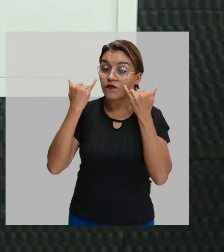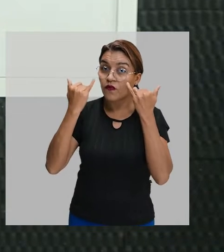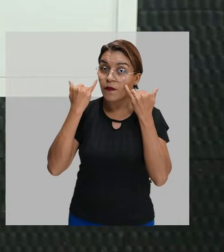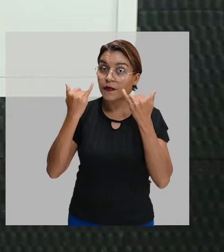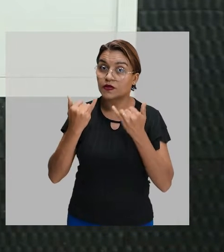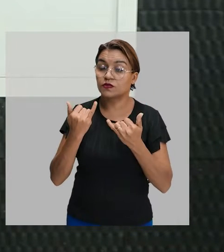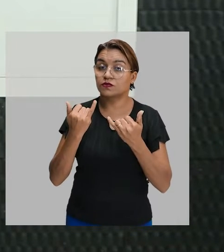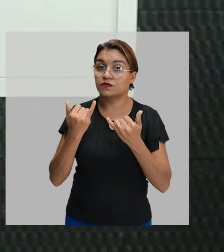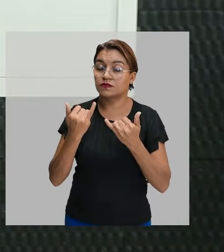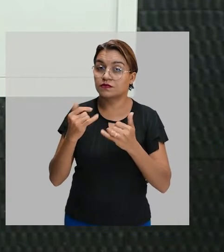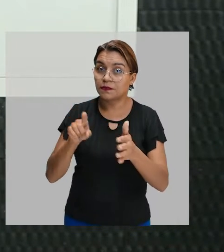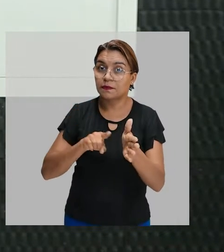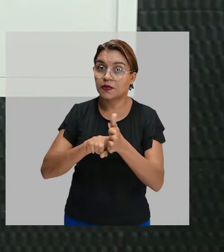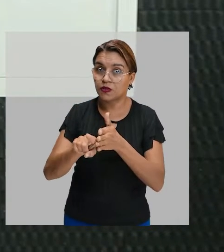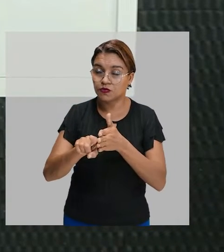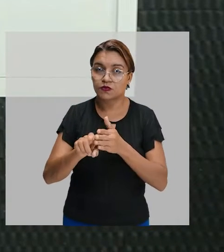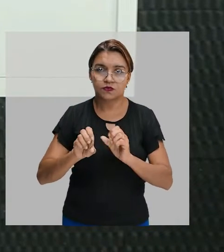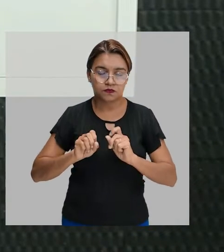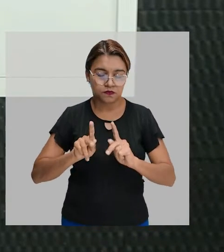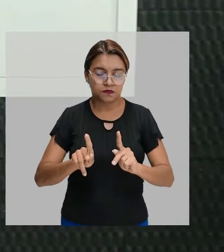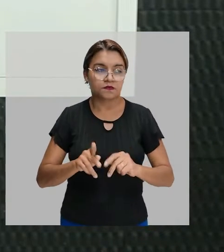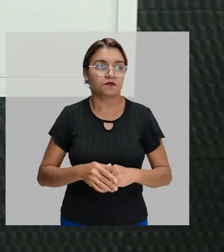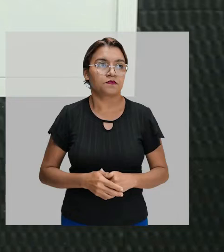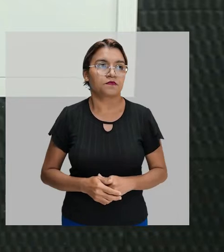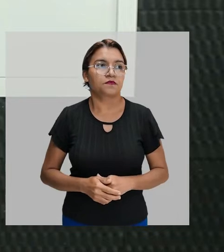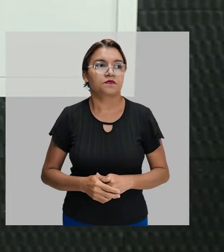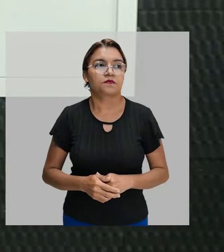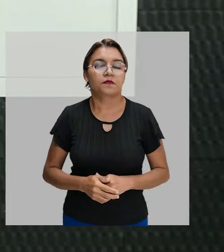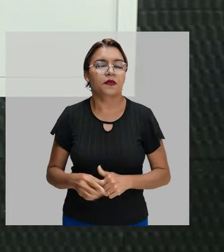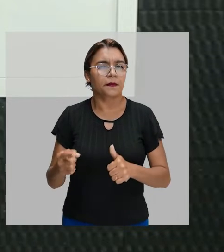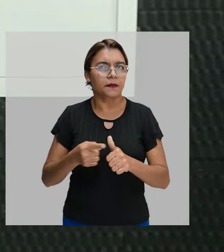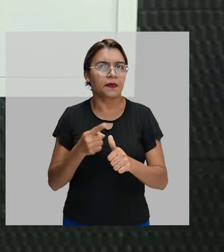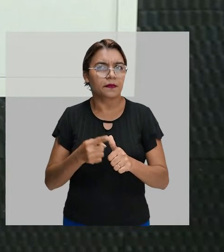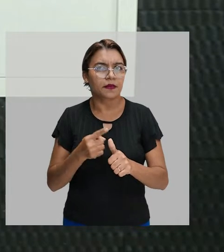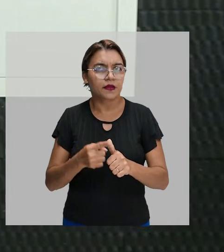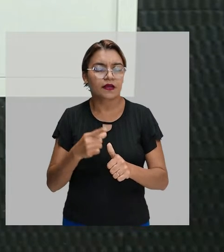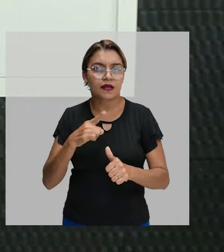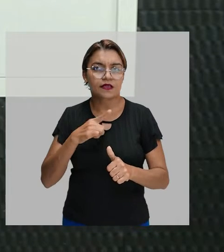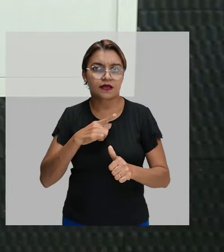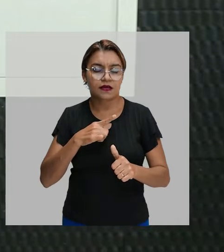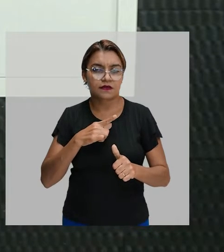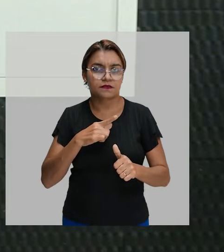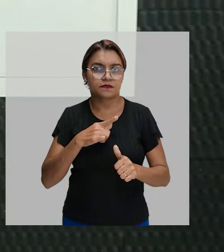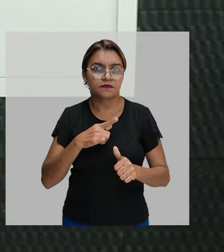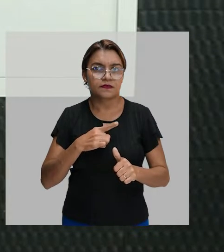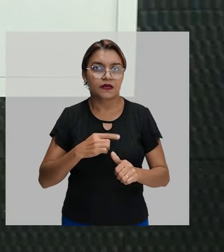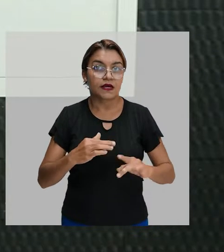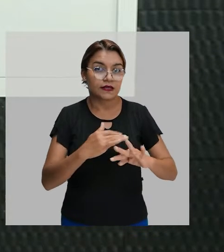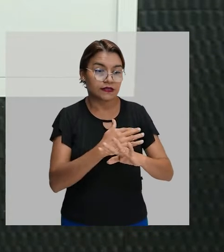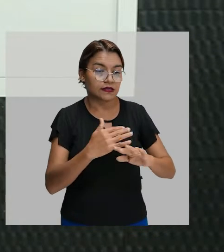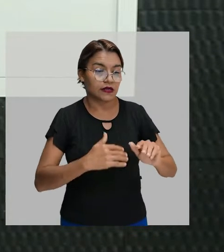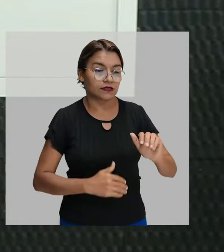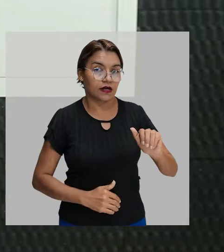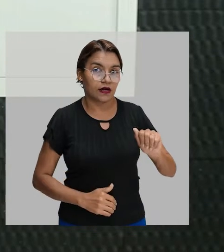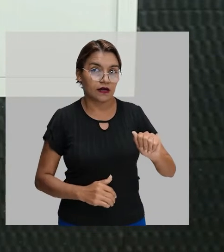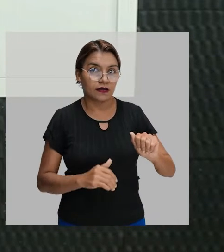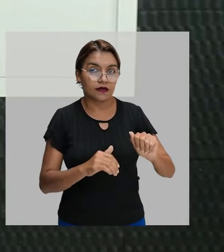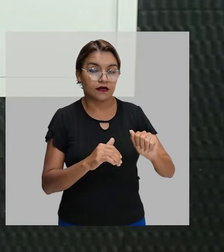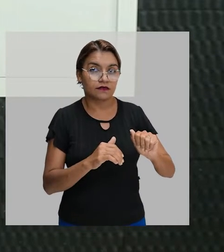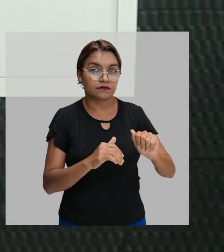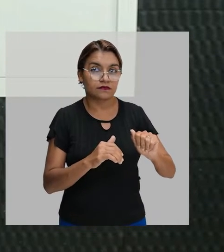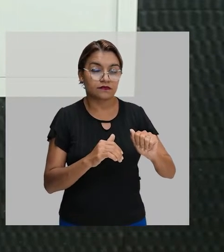os dados do próprio ele falou que primeiramente um a distância entre uma cidade A e B